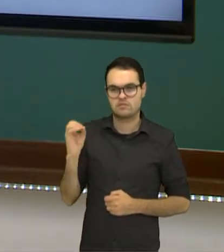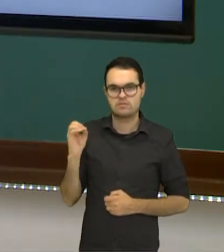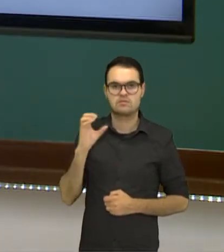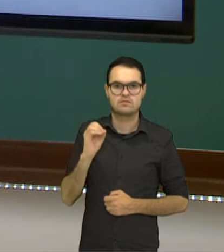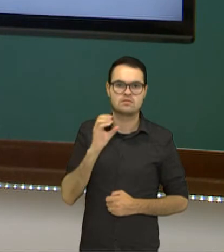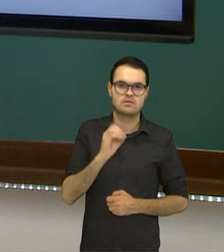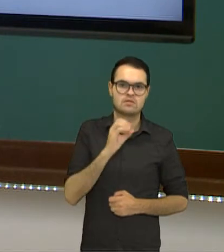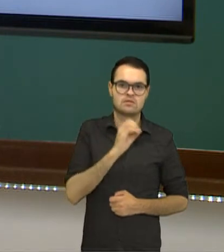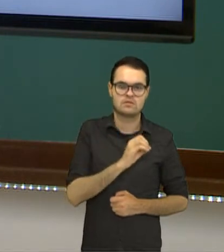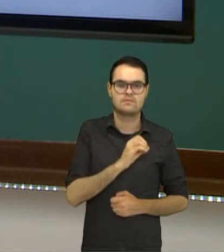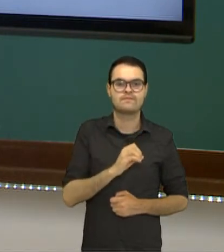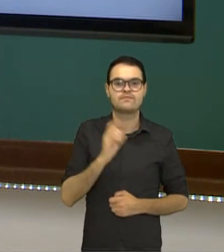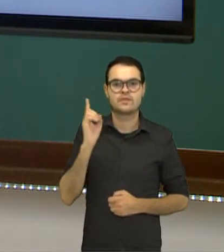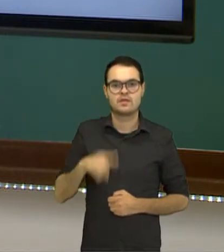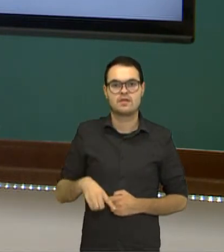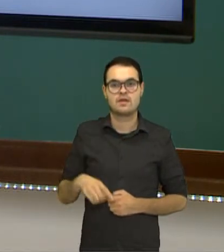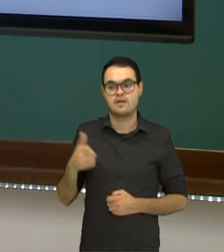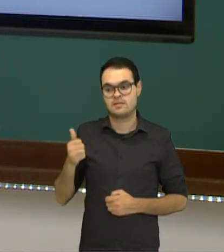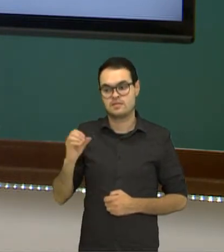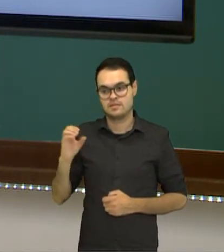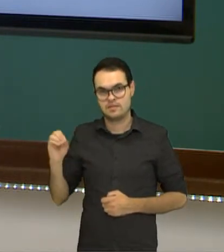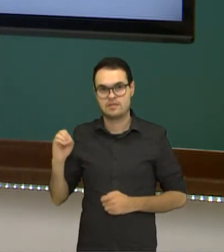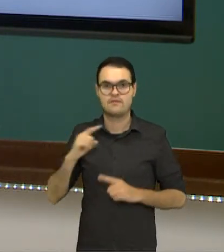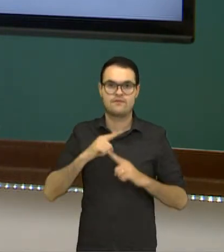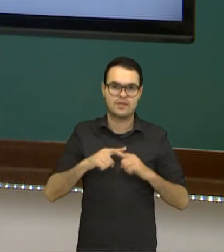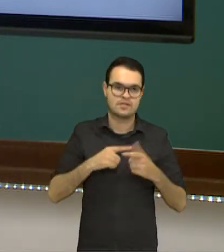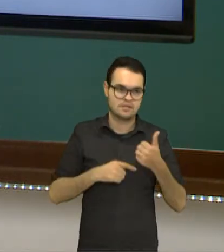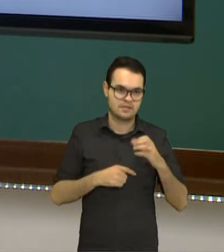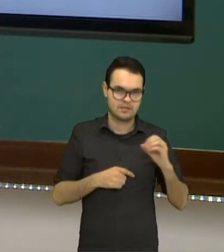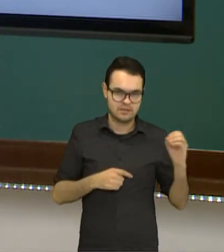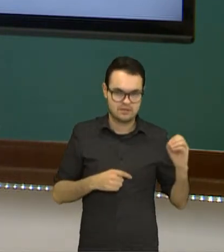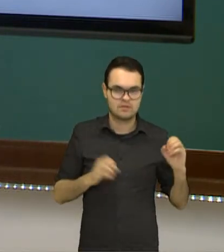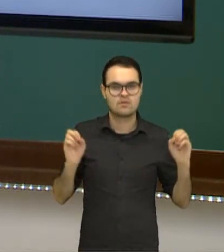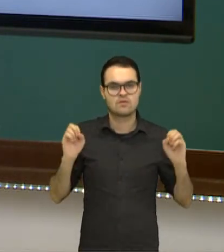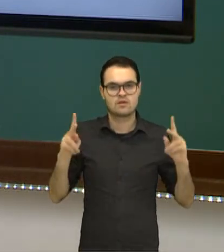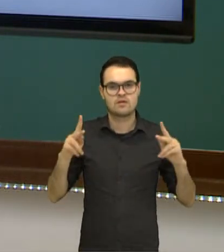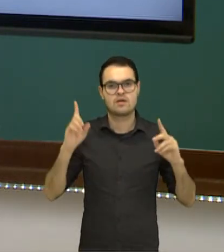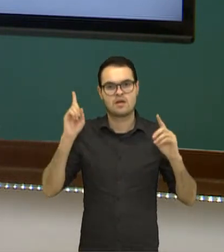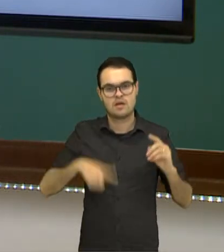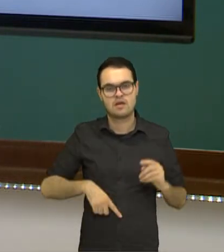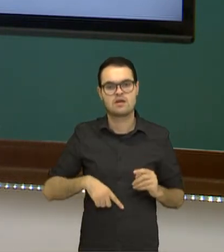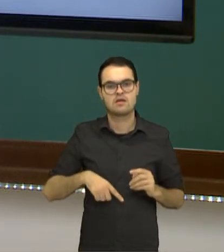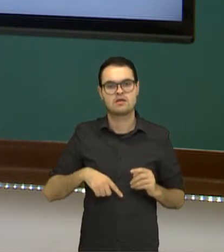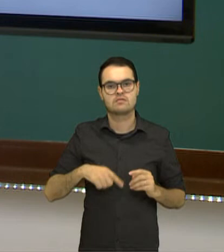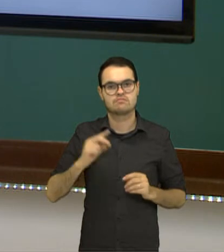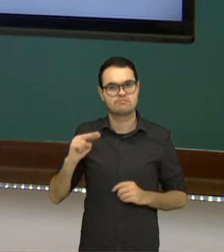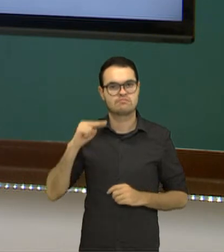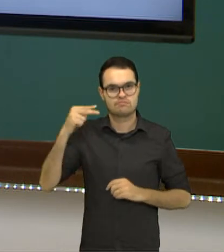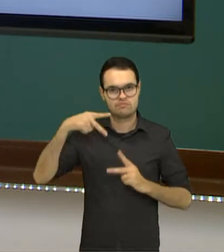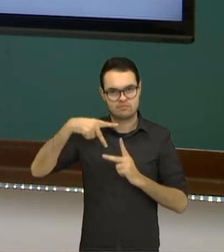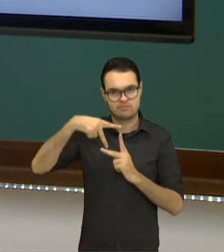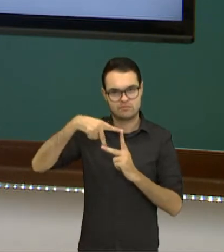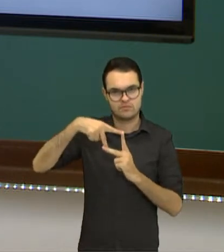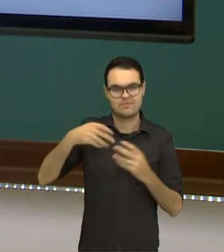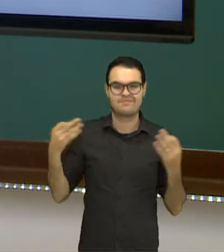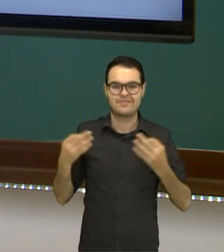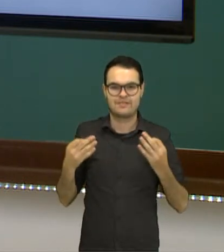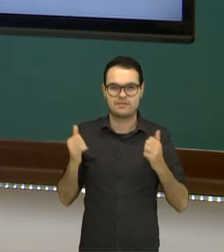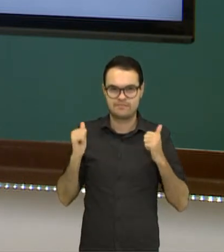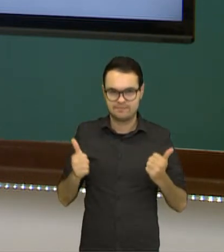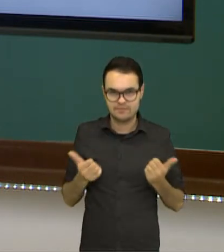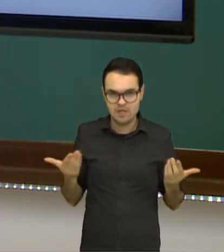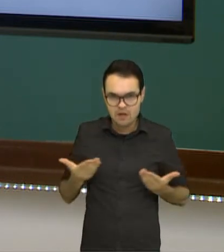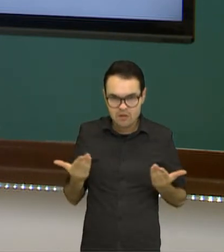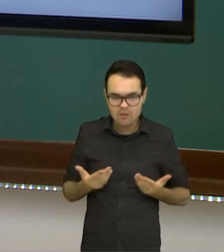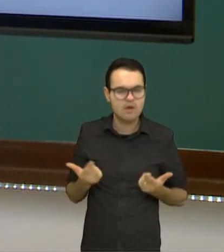100 vezes 100, certo? Então, é quadrado perfeito. Tudo bem? Muito bem. Diante disso,